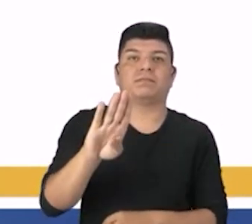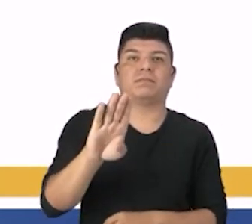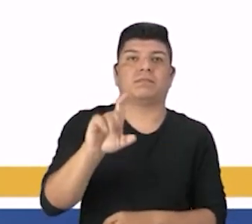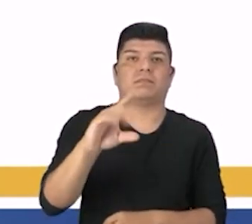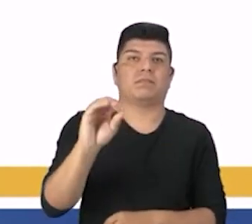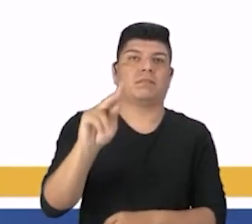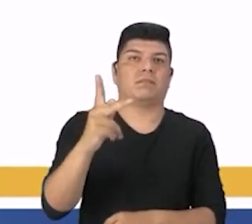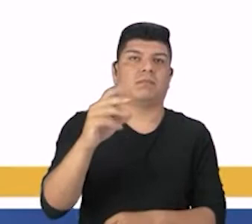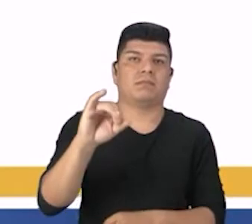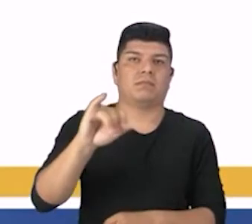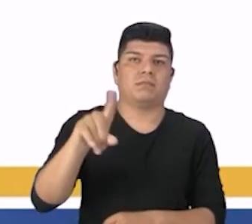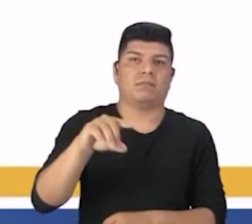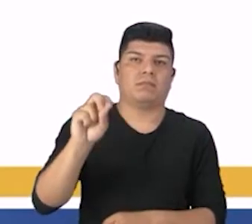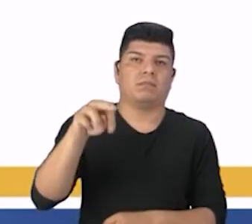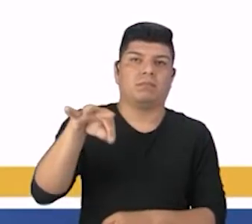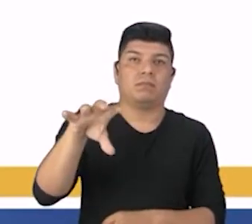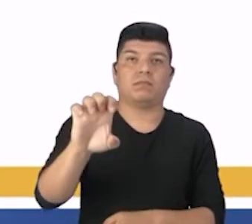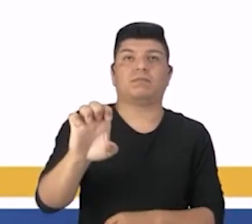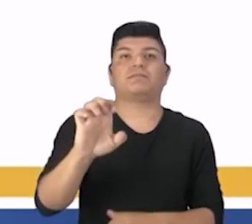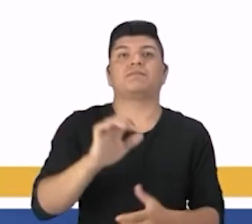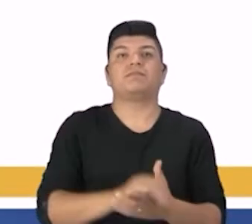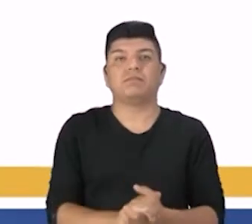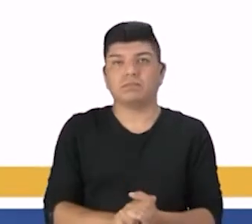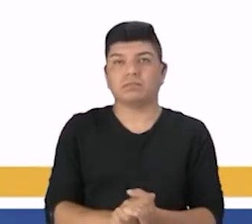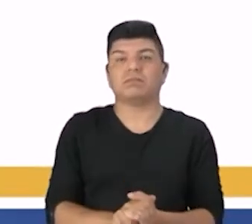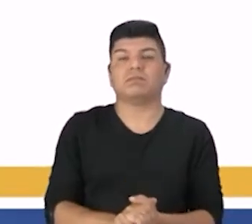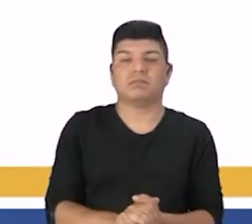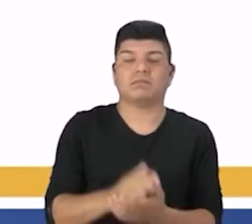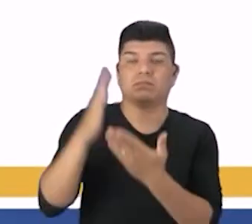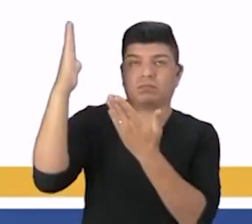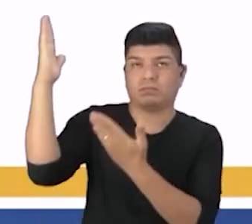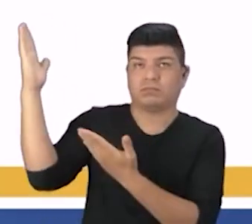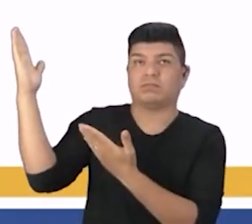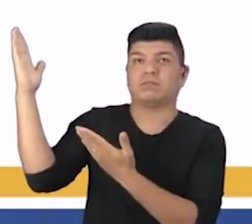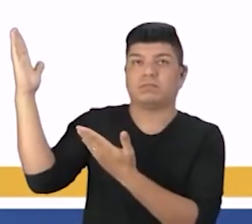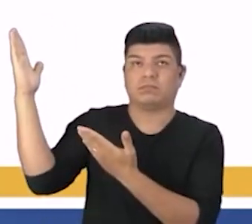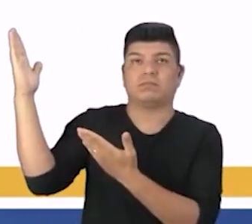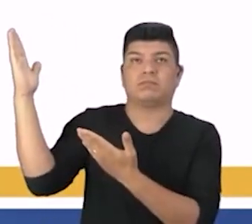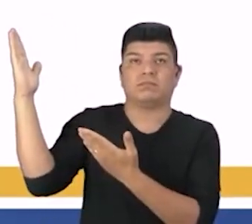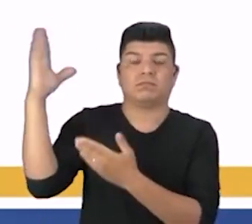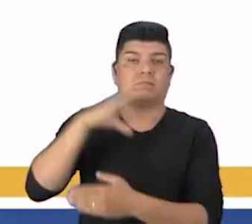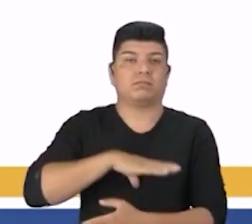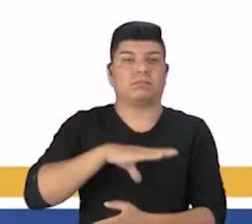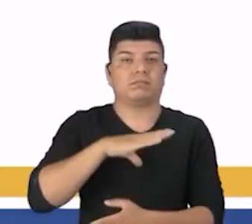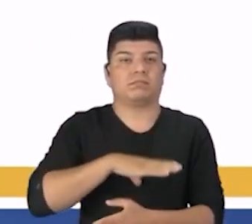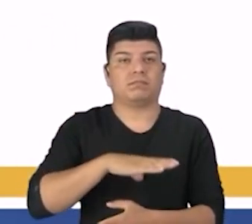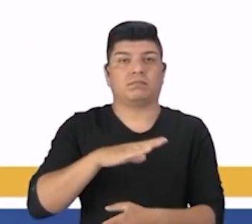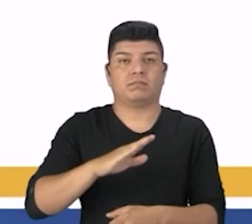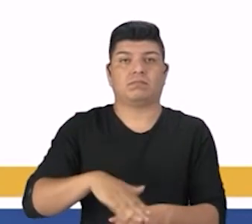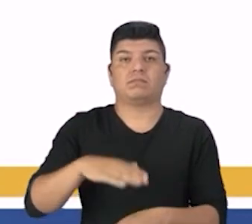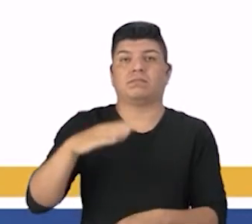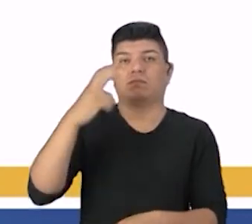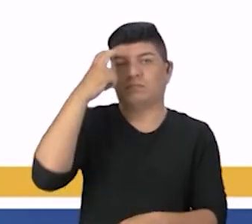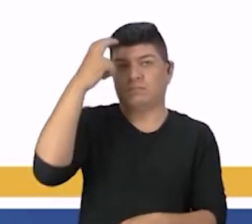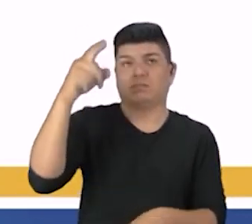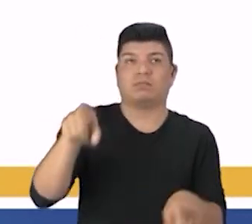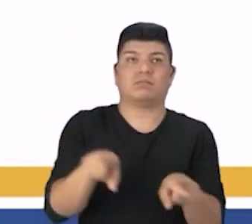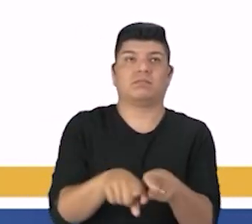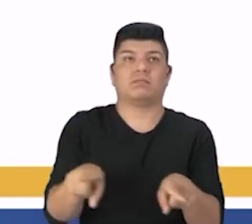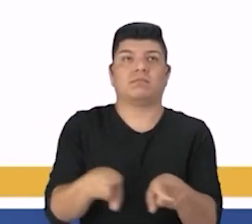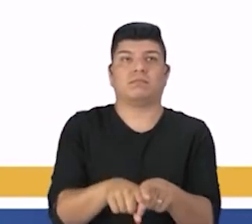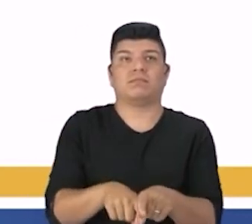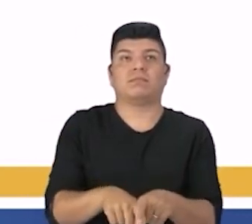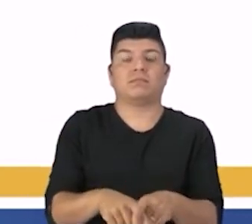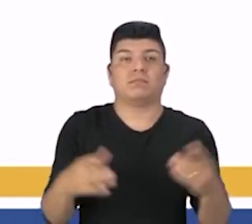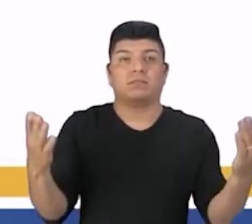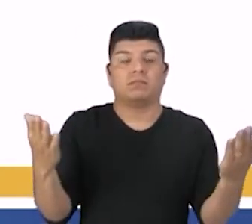Belo Horizonte 151 são as a são as cidades Smart cities falada né